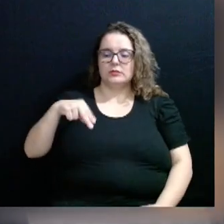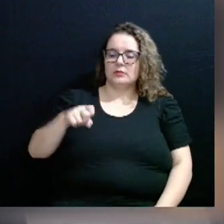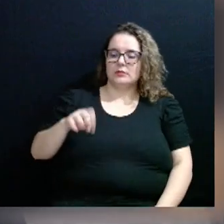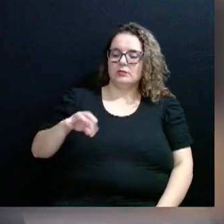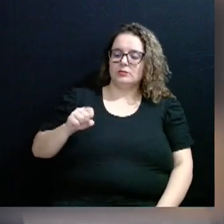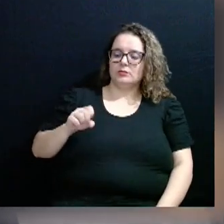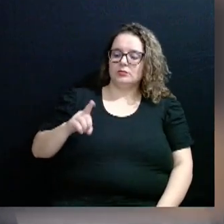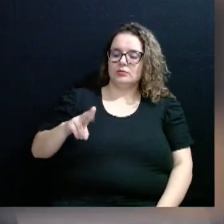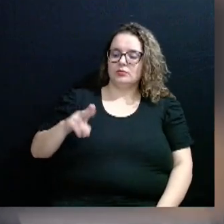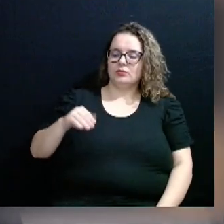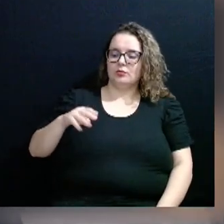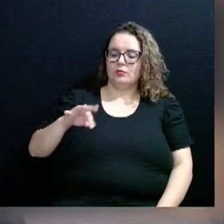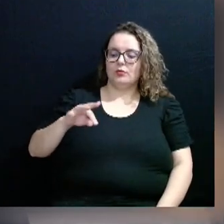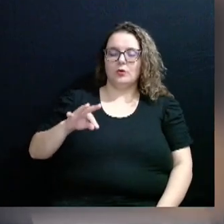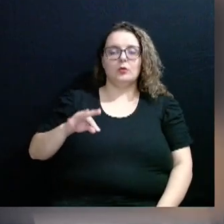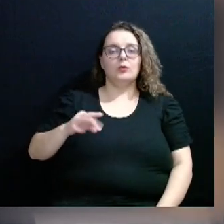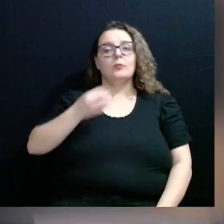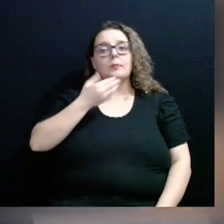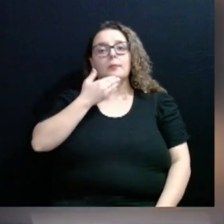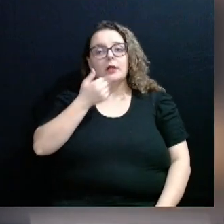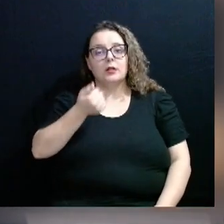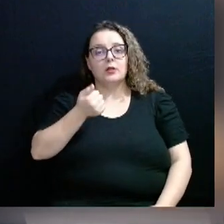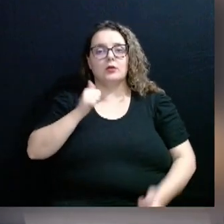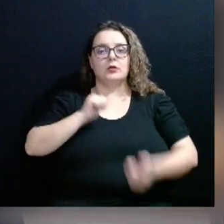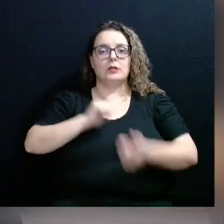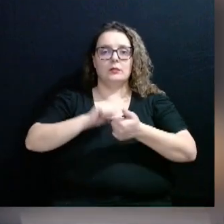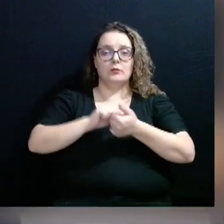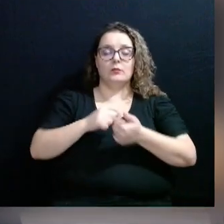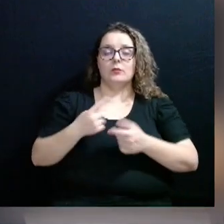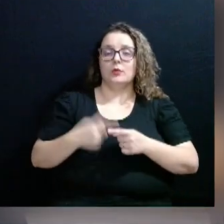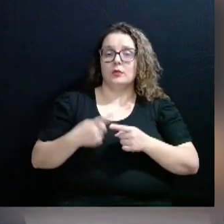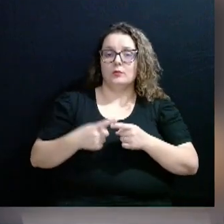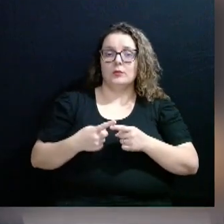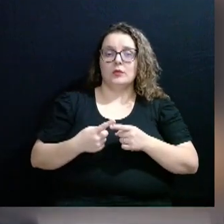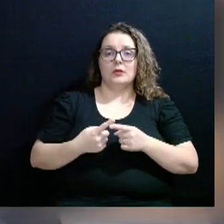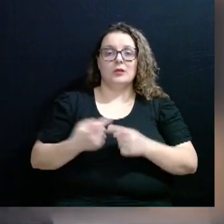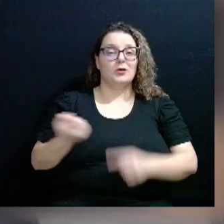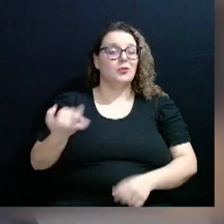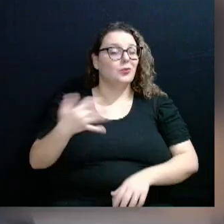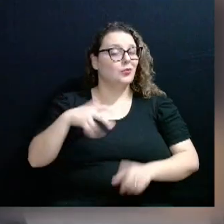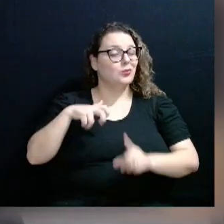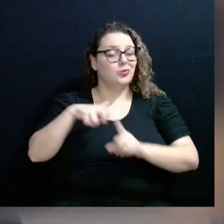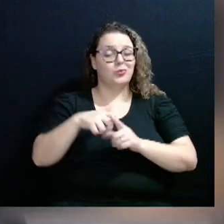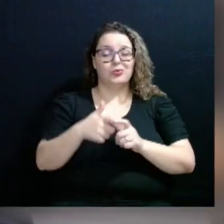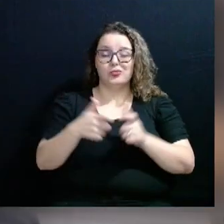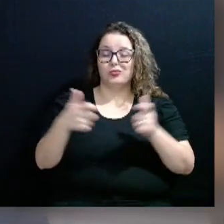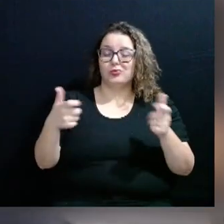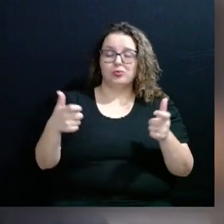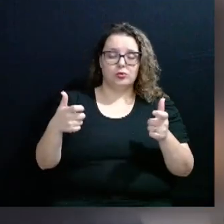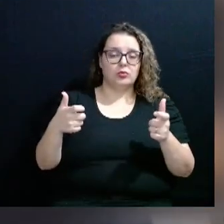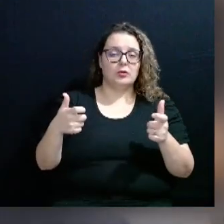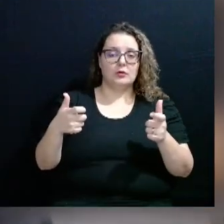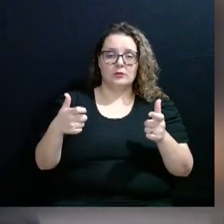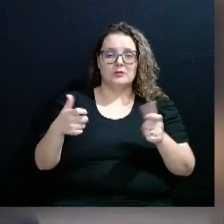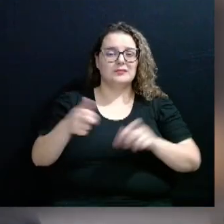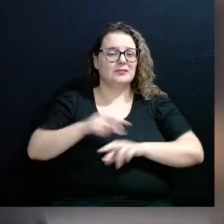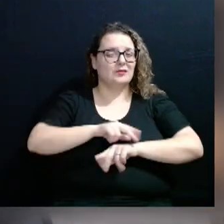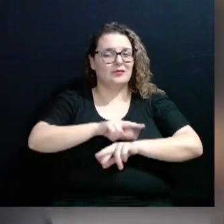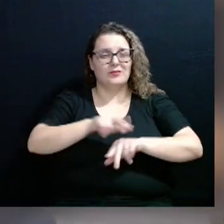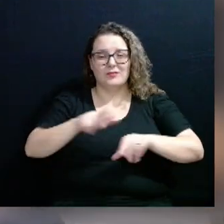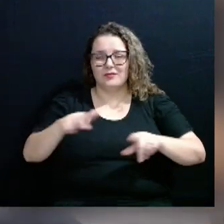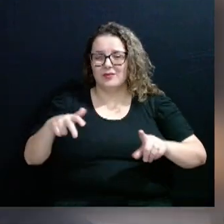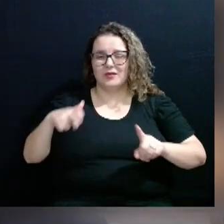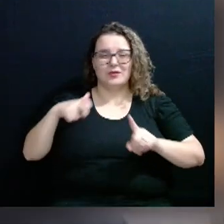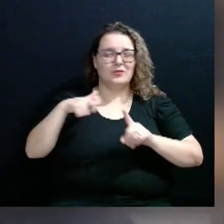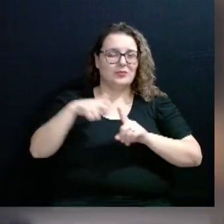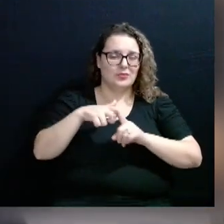qualidade, porque a quantidade de acidentes é muito grande, muitos acidentes com colisões frontais,